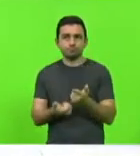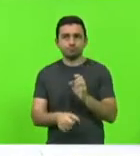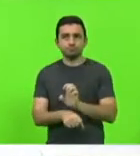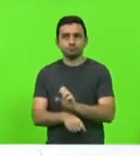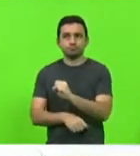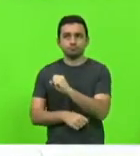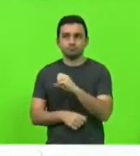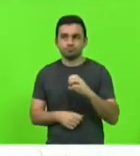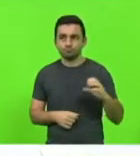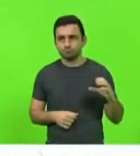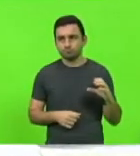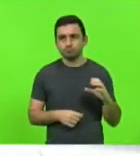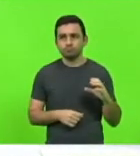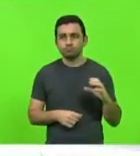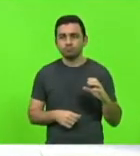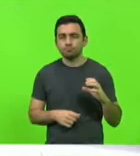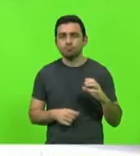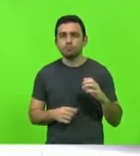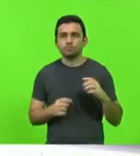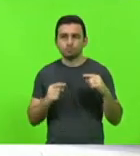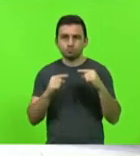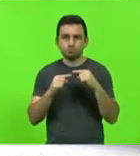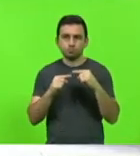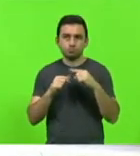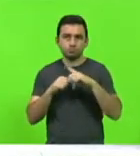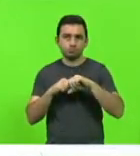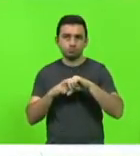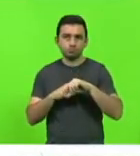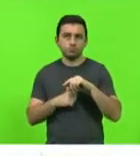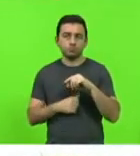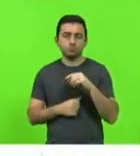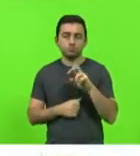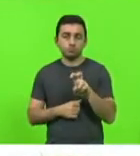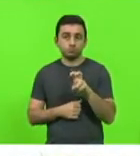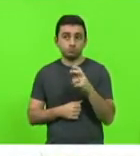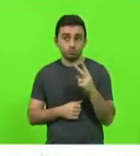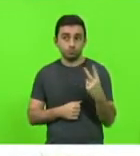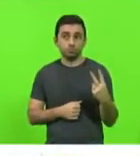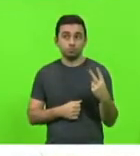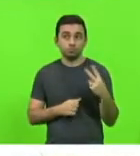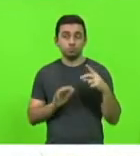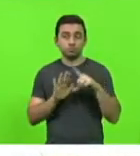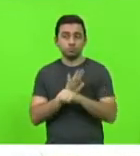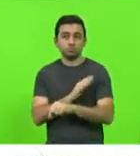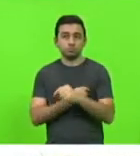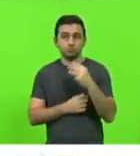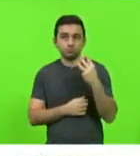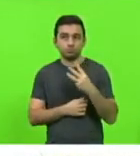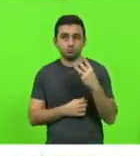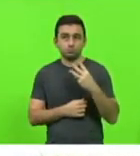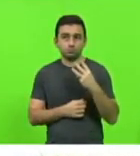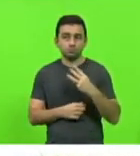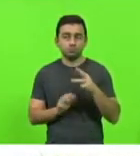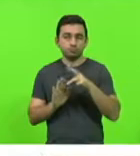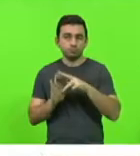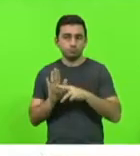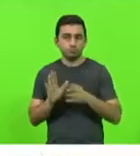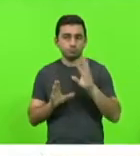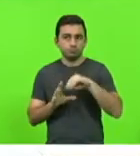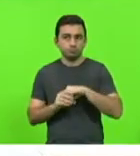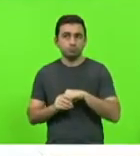Santa Catarina, de acordo com o artigo número 52, inciso 3º, do regimento